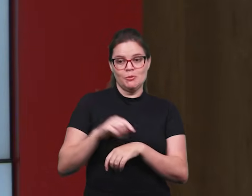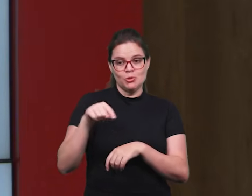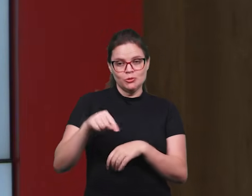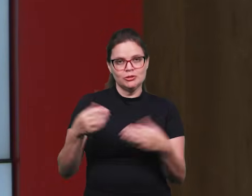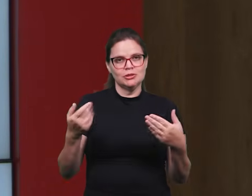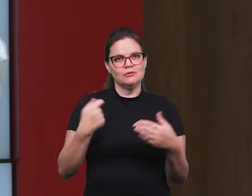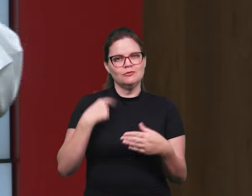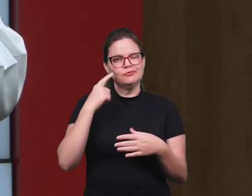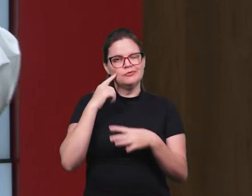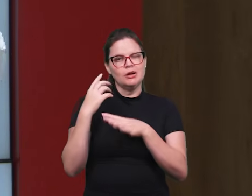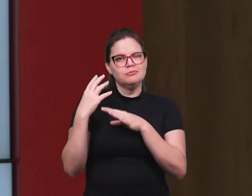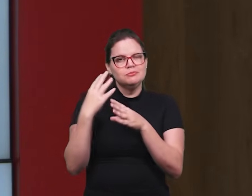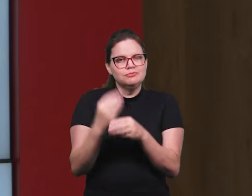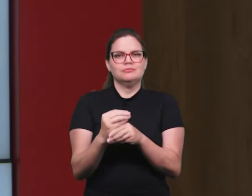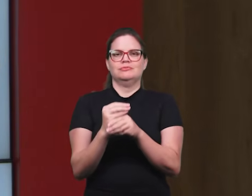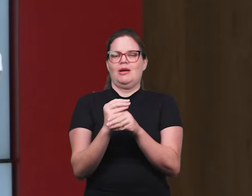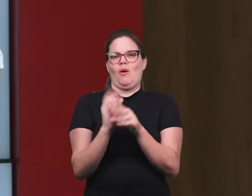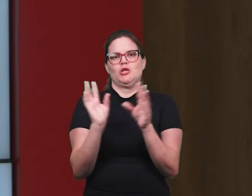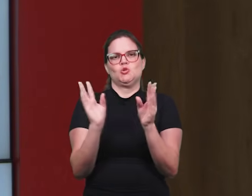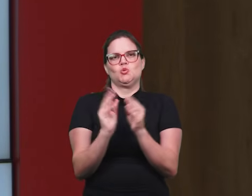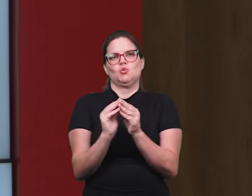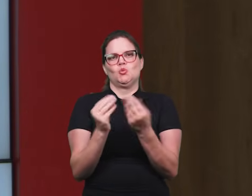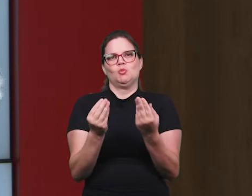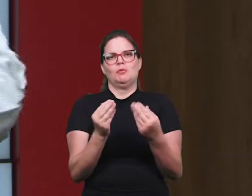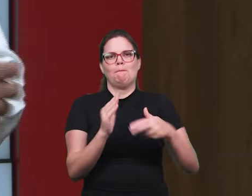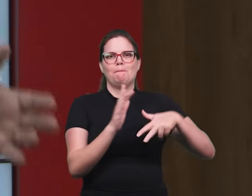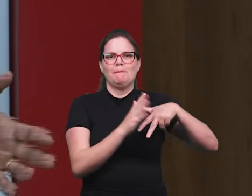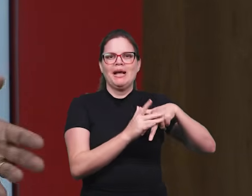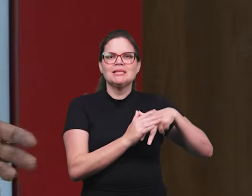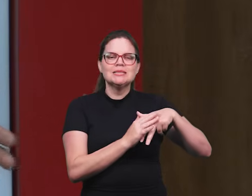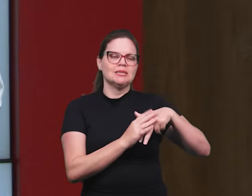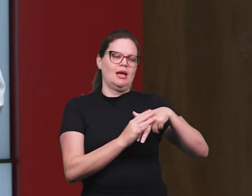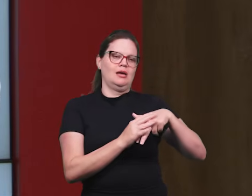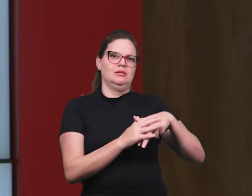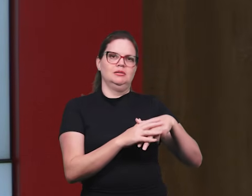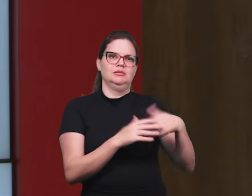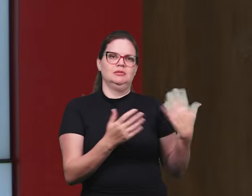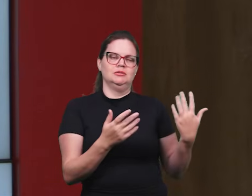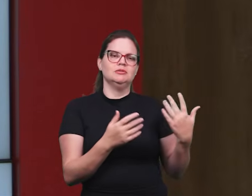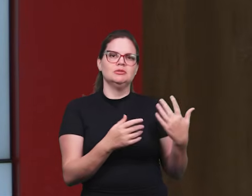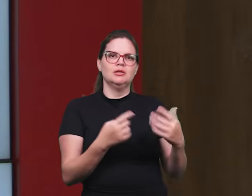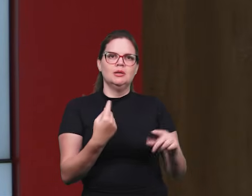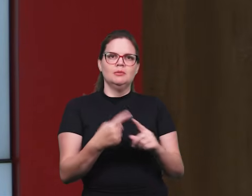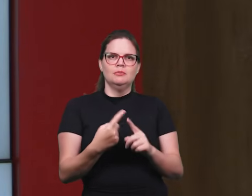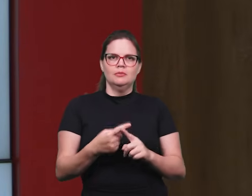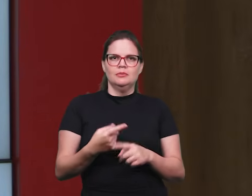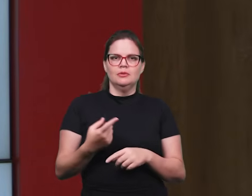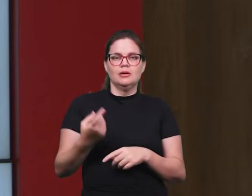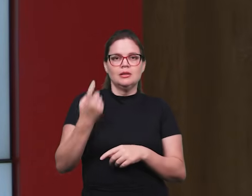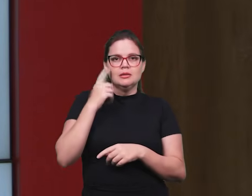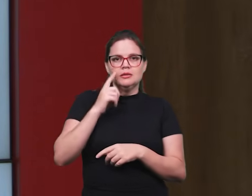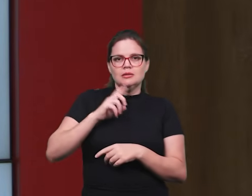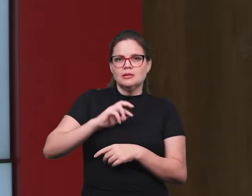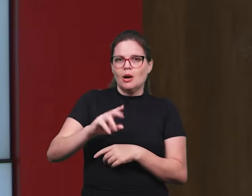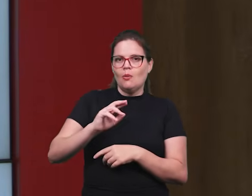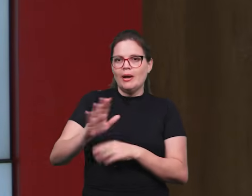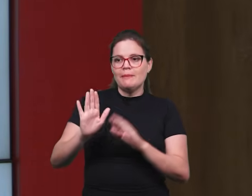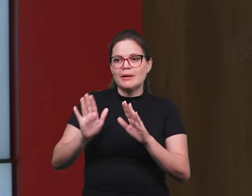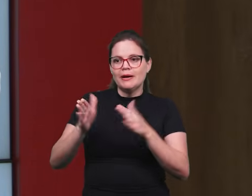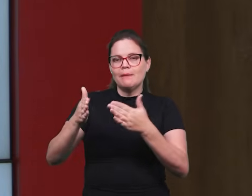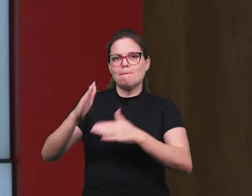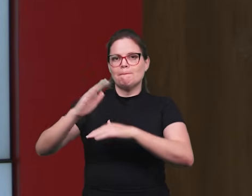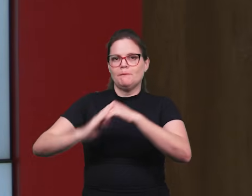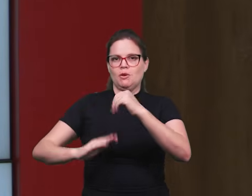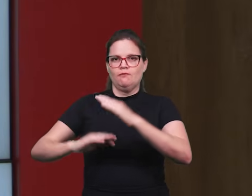um público de paciente, público leigo. Não é para um público de profissionais anestesiologistas de saúde, que seria uma